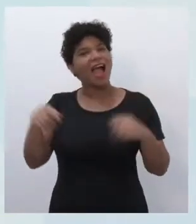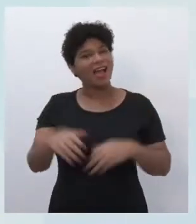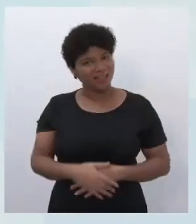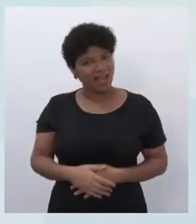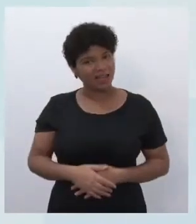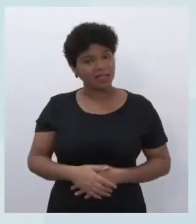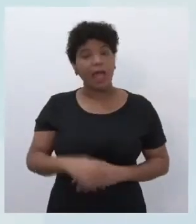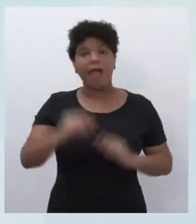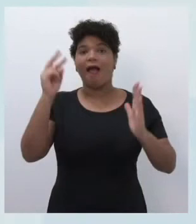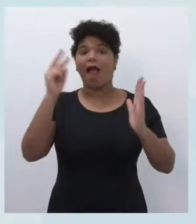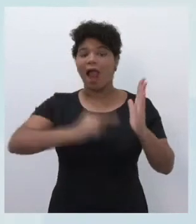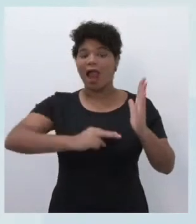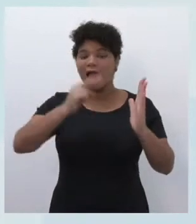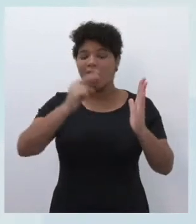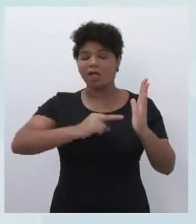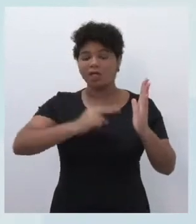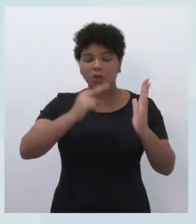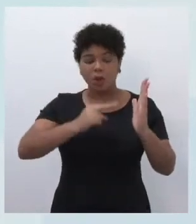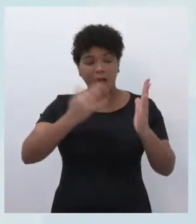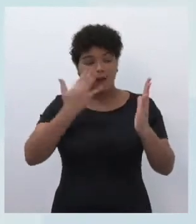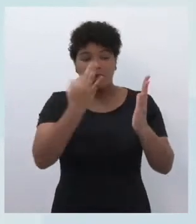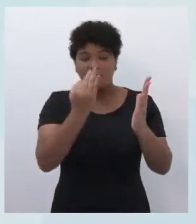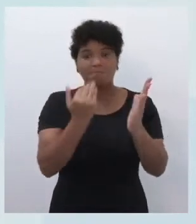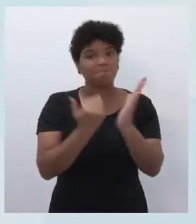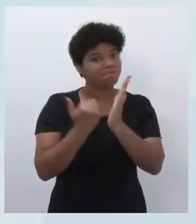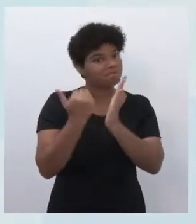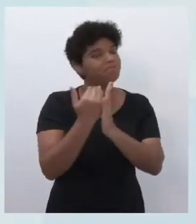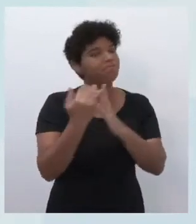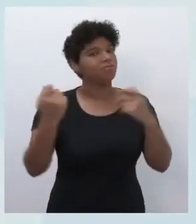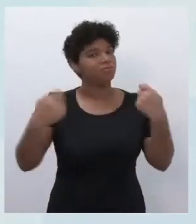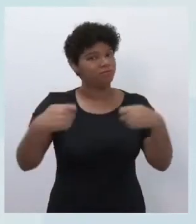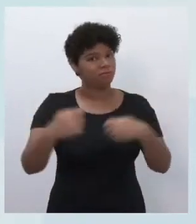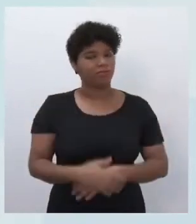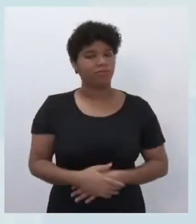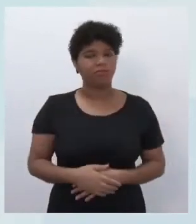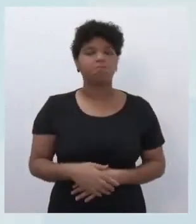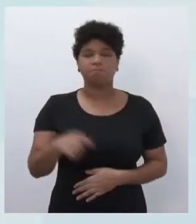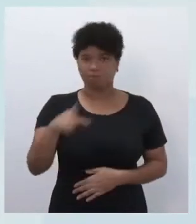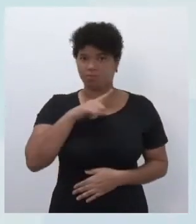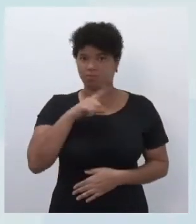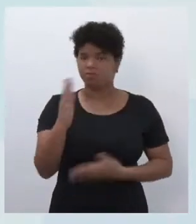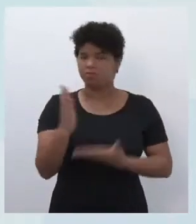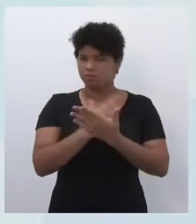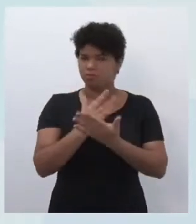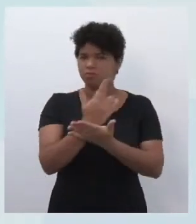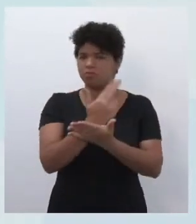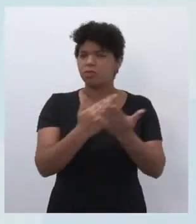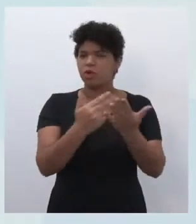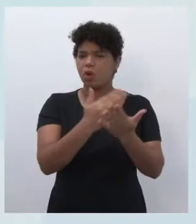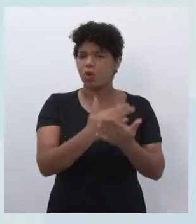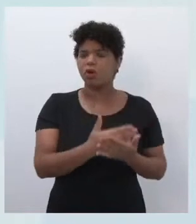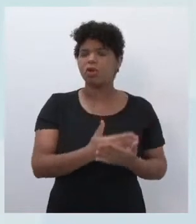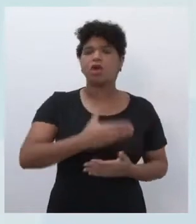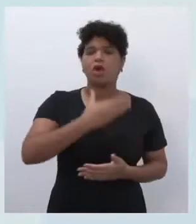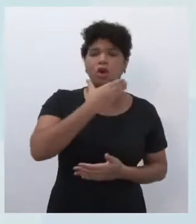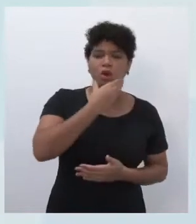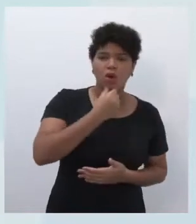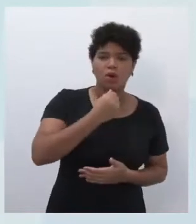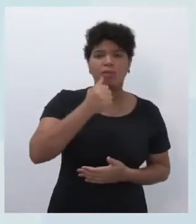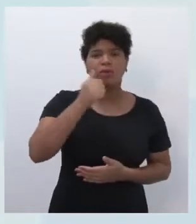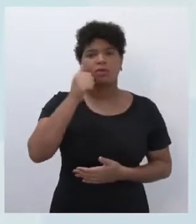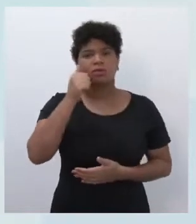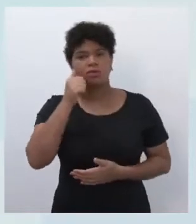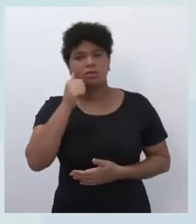ser mais atenta. As figuras que representam homens, mulheres e crianças não podem ser confundidas com a